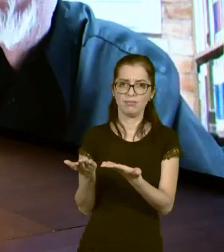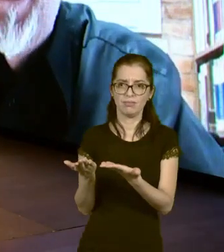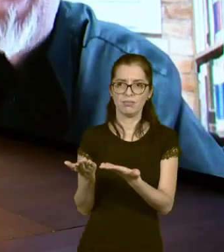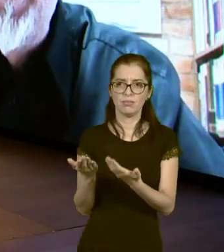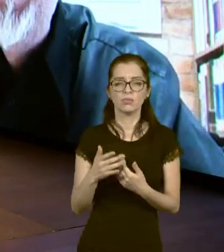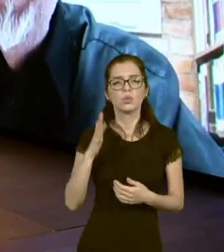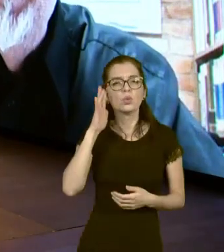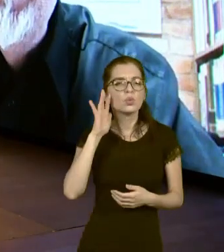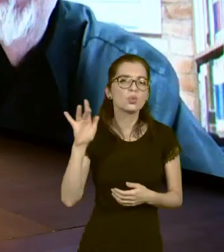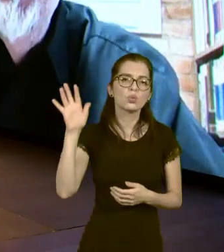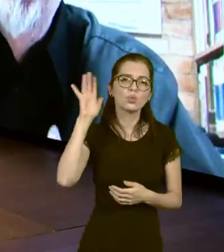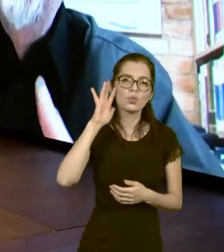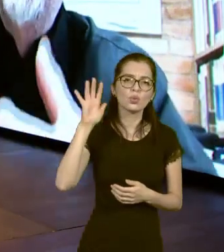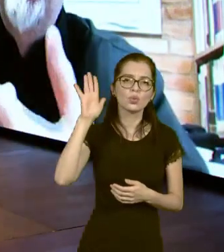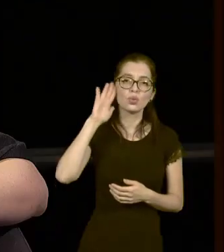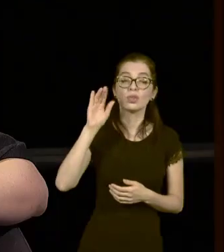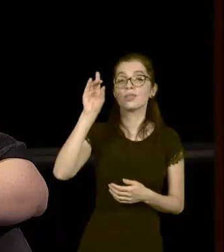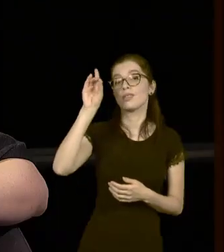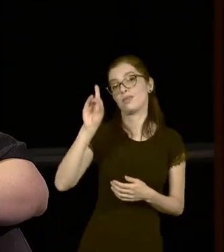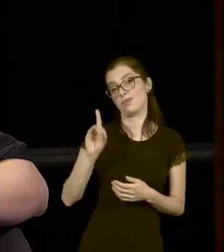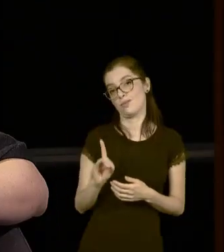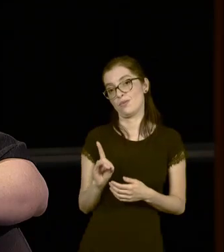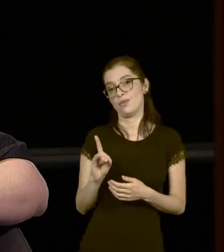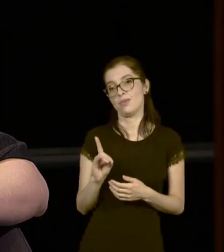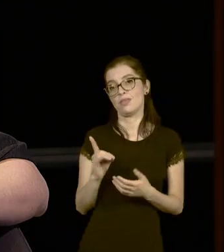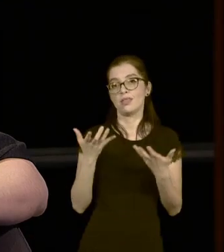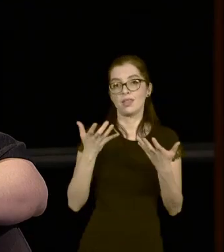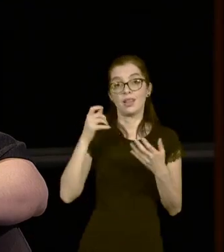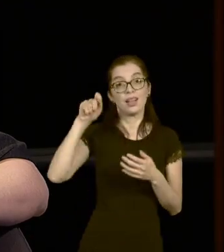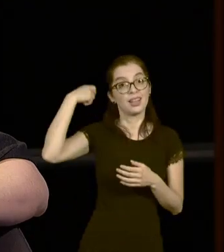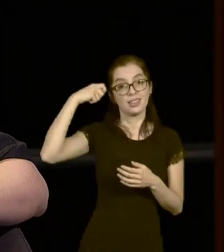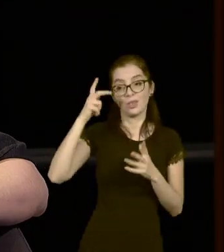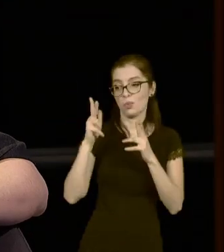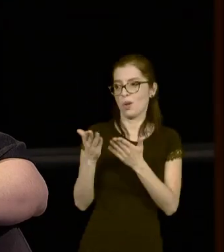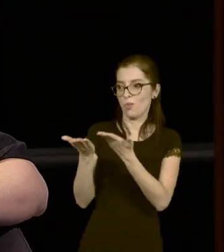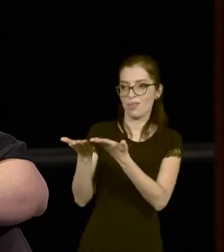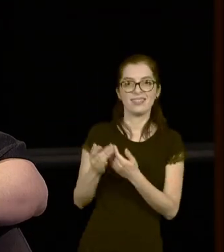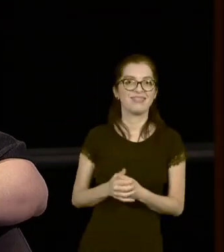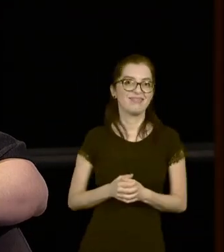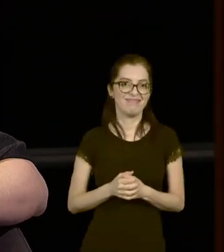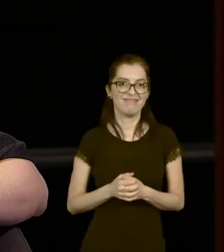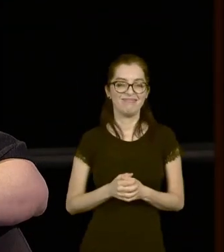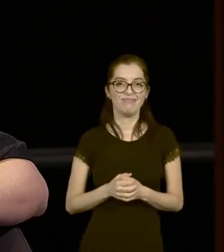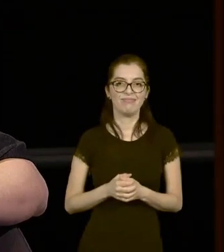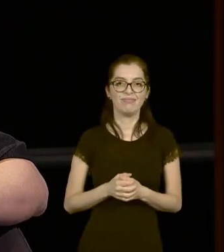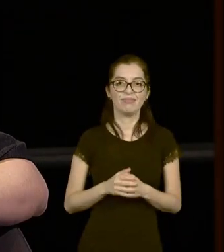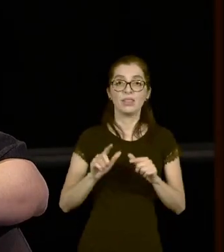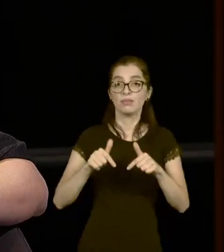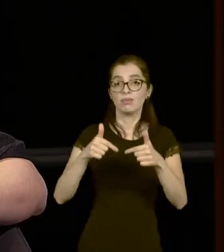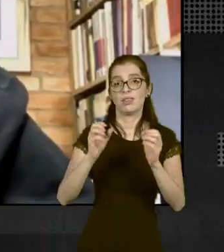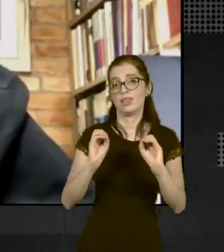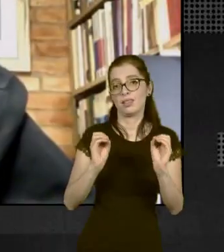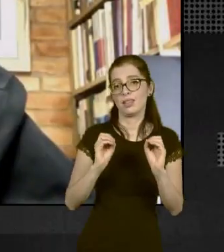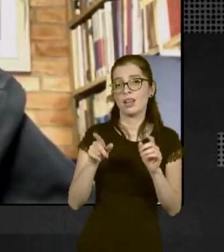acho que é mentira. Eu acho que ela exagera. Mas ela é minha parceirona, a Cássia é uma atriz,